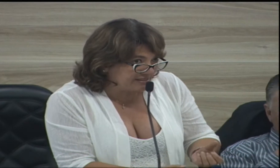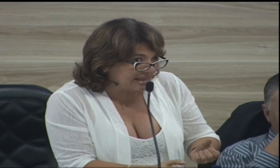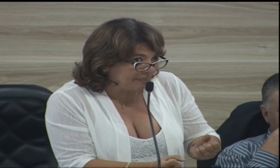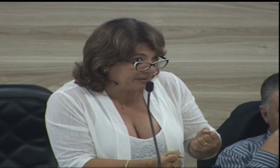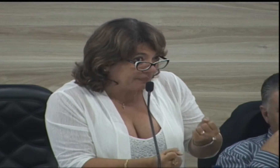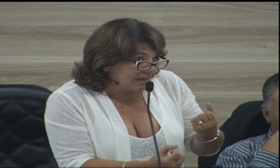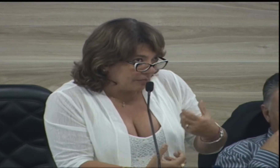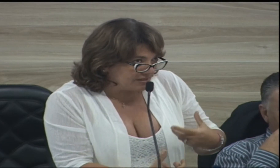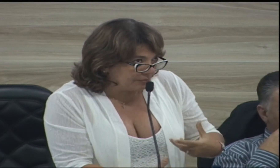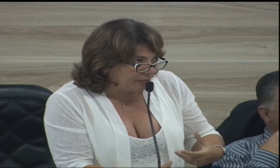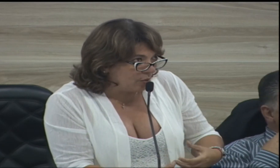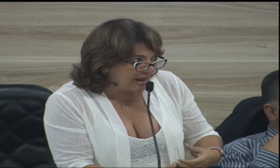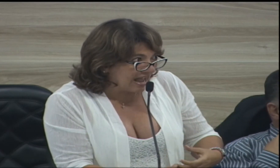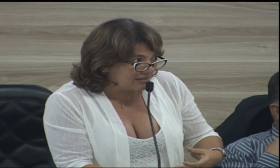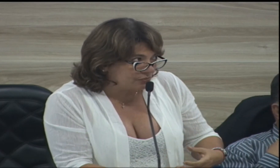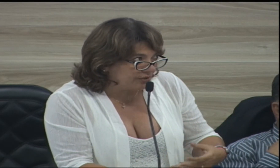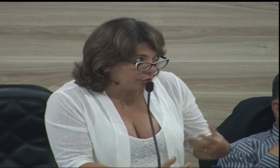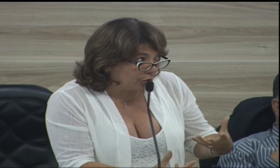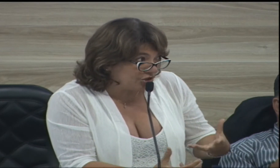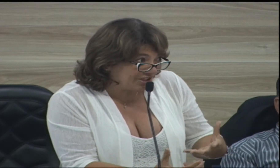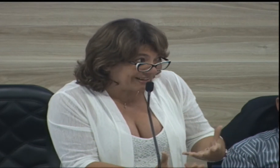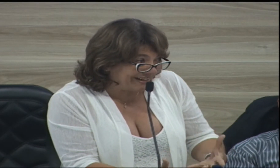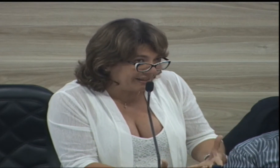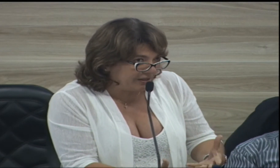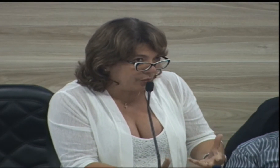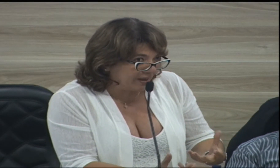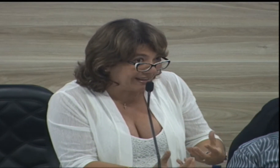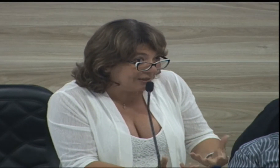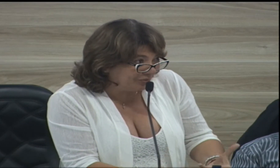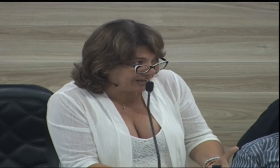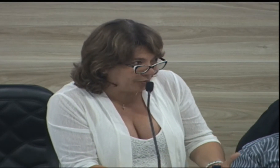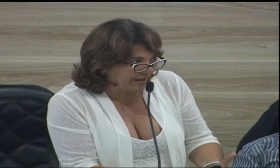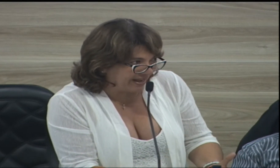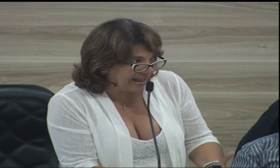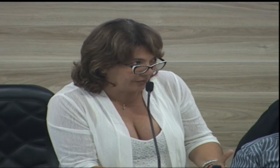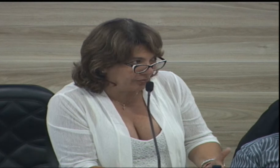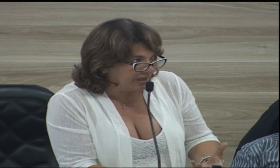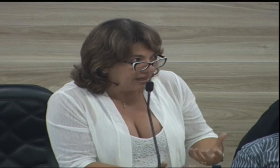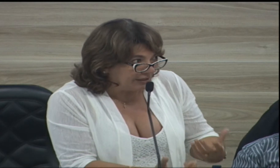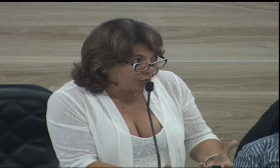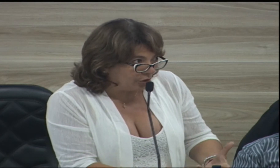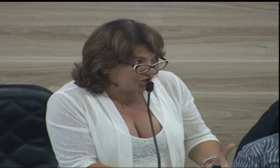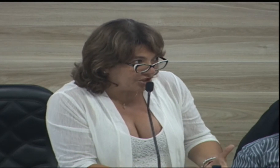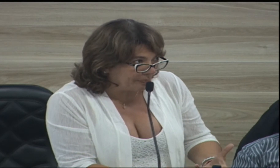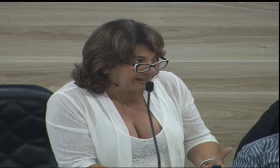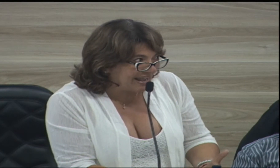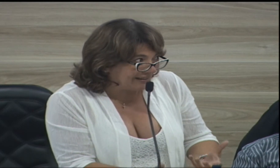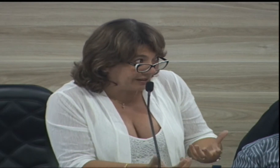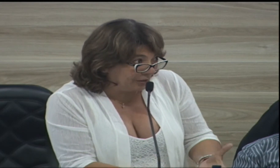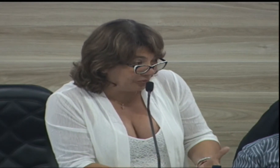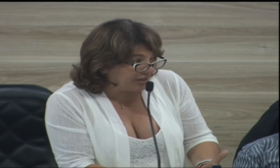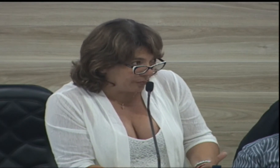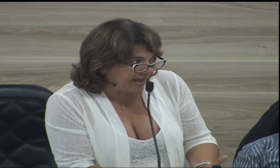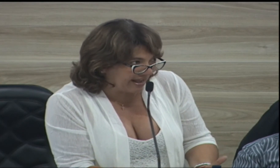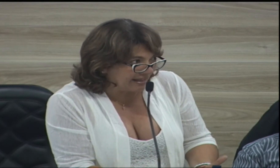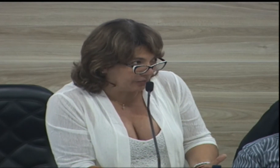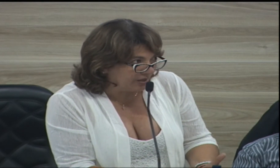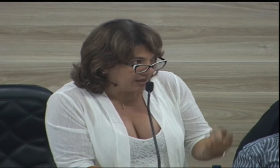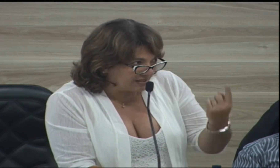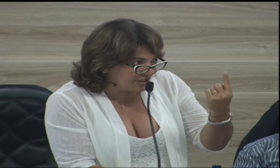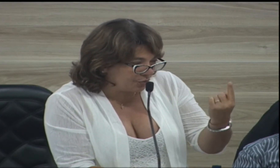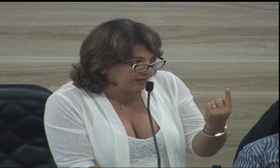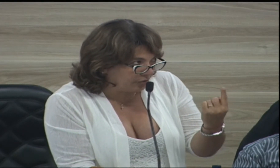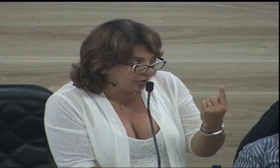a gente sabe, por exemplo, no meu caso, neurologista clínico, ele não tem no mercado. Neurologista pediatra não tem no